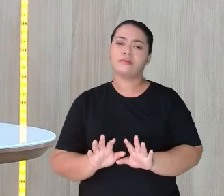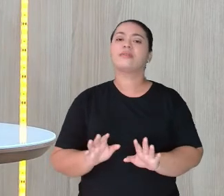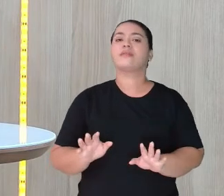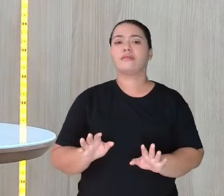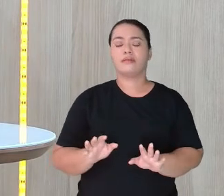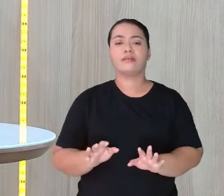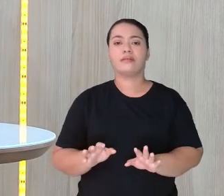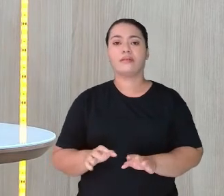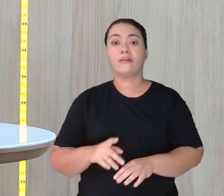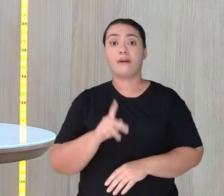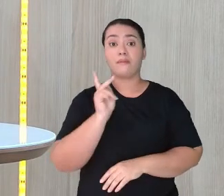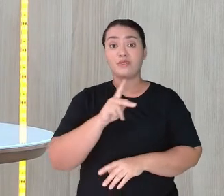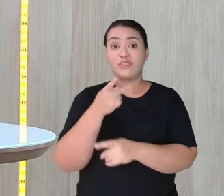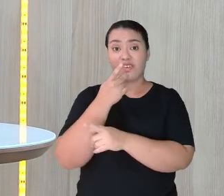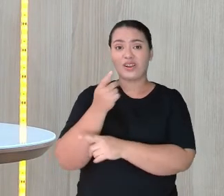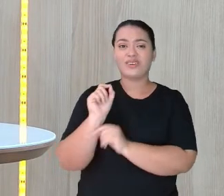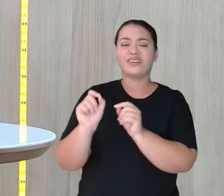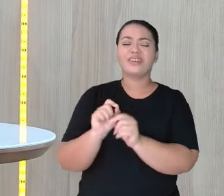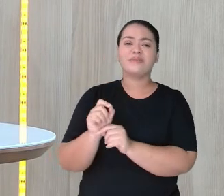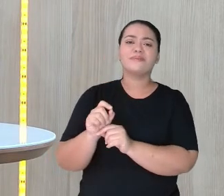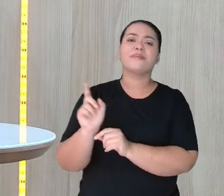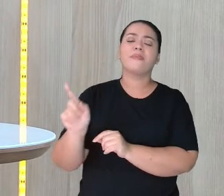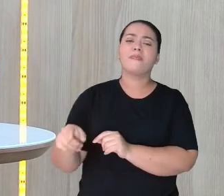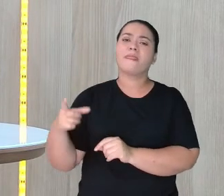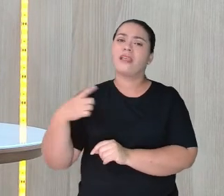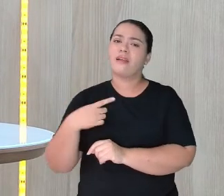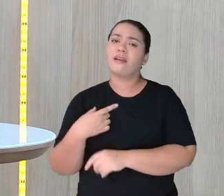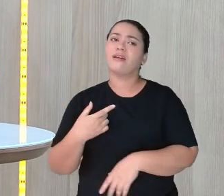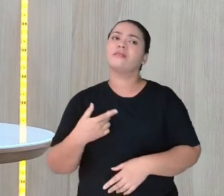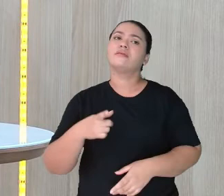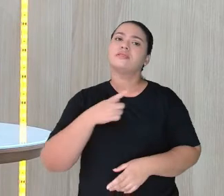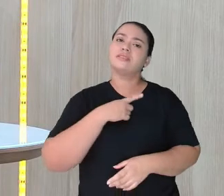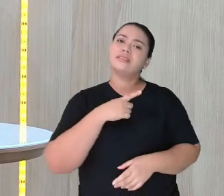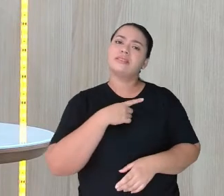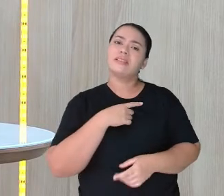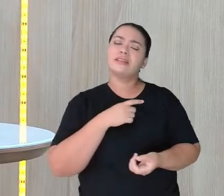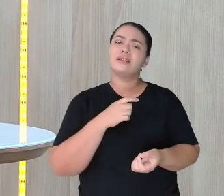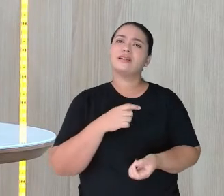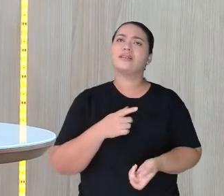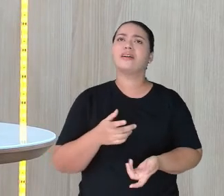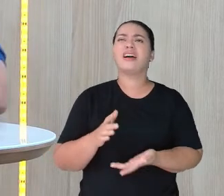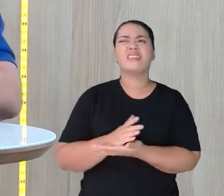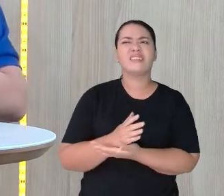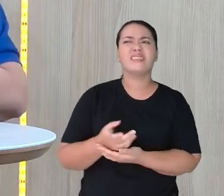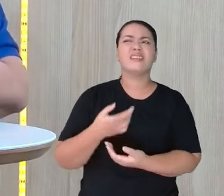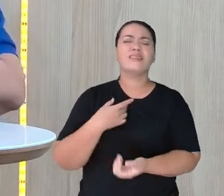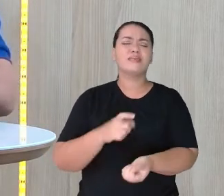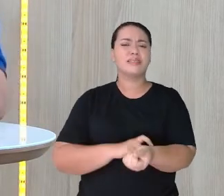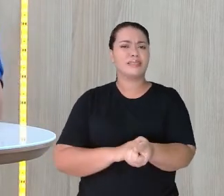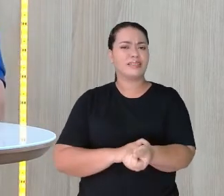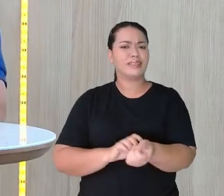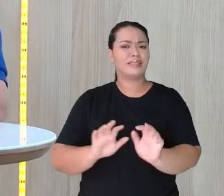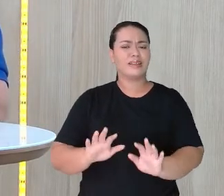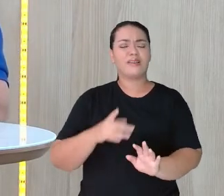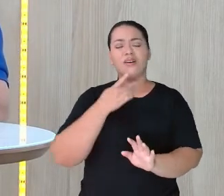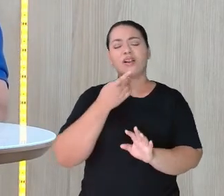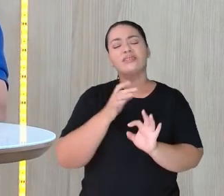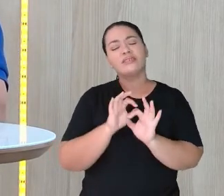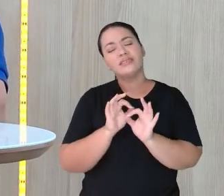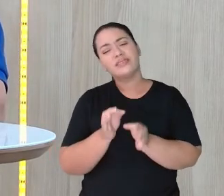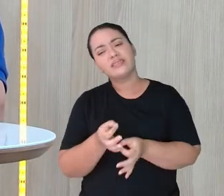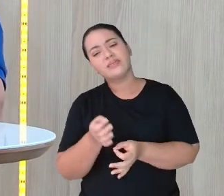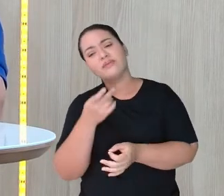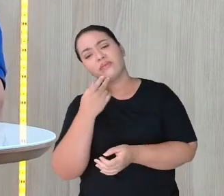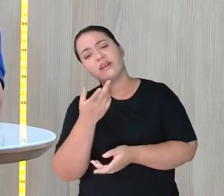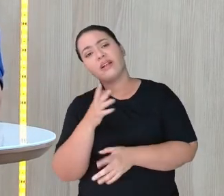dizer. Como a professora Cláudia começou citando. Olha, eu tenho um sistema nervoso. Às vezes as pessoas vêm com a maior simplicidade fazendo